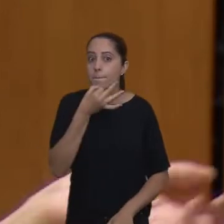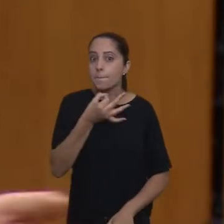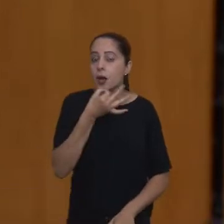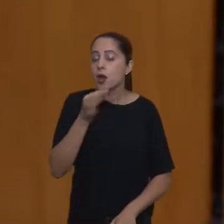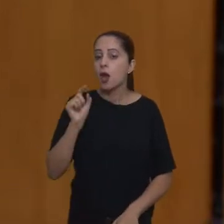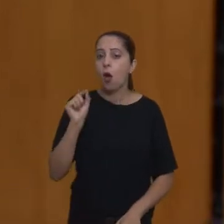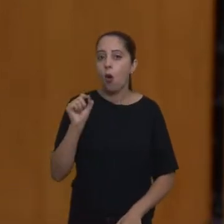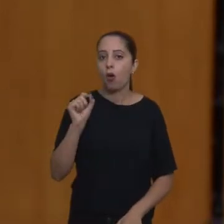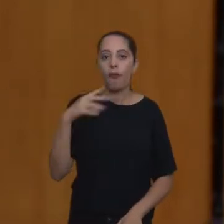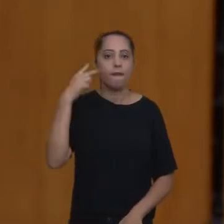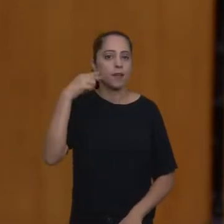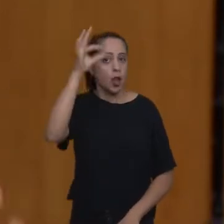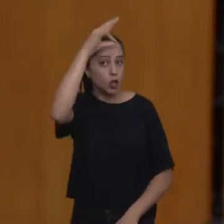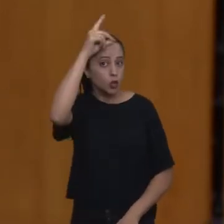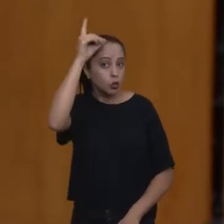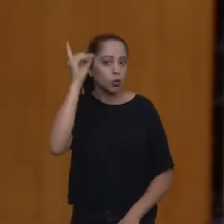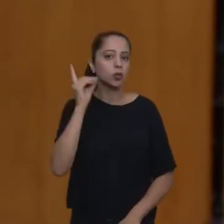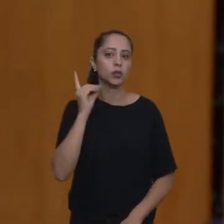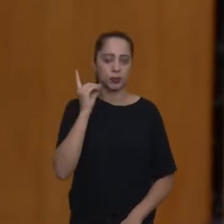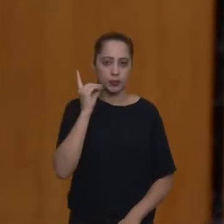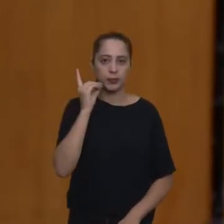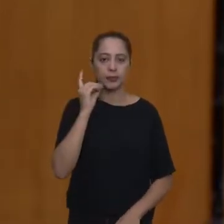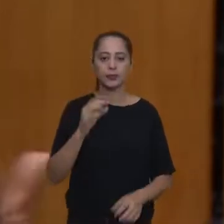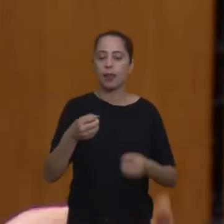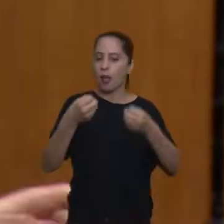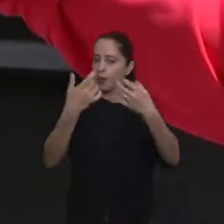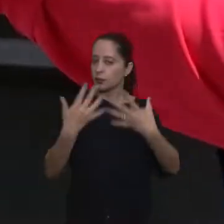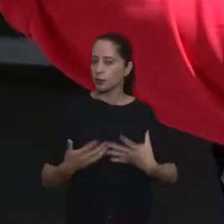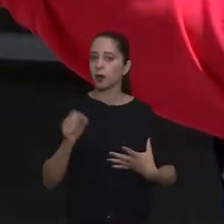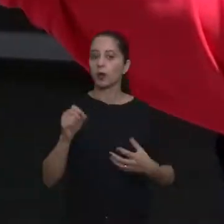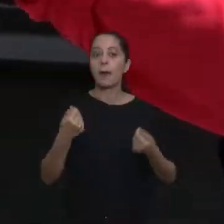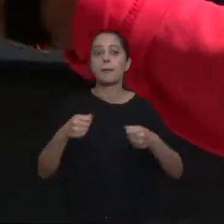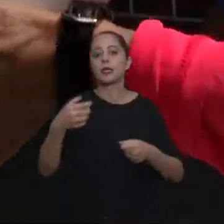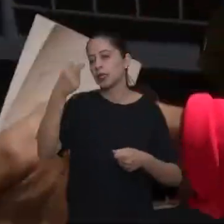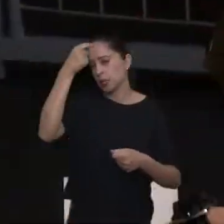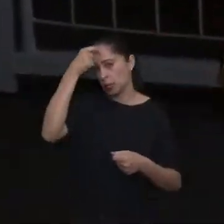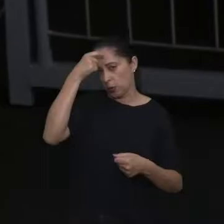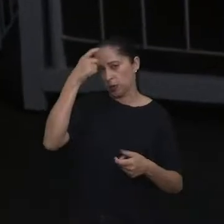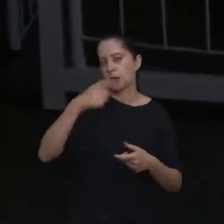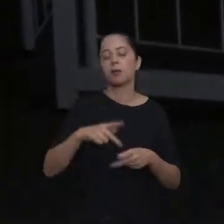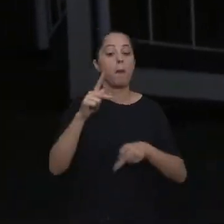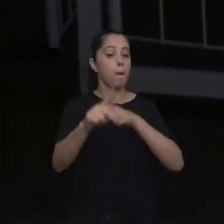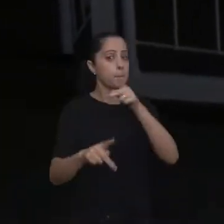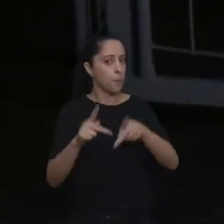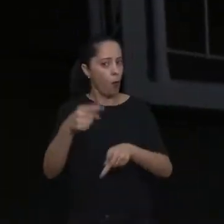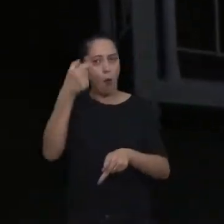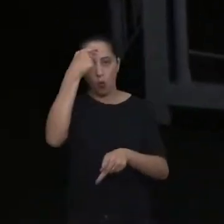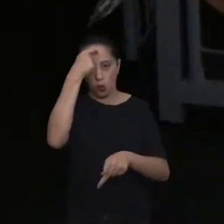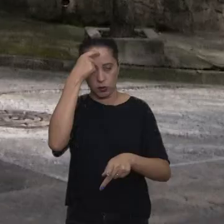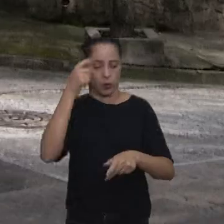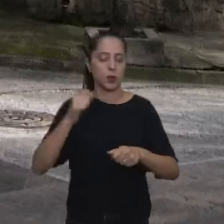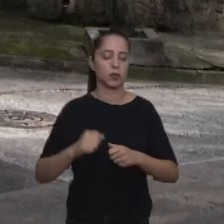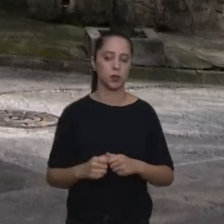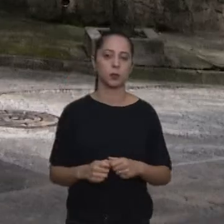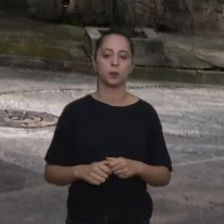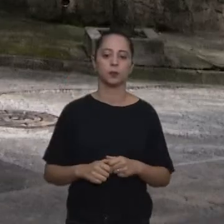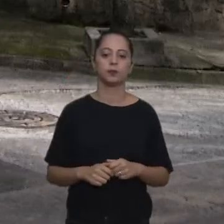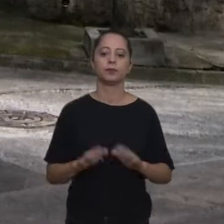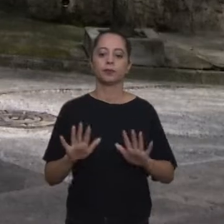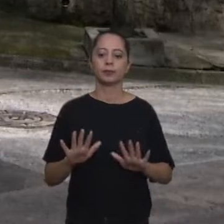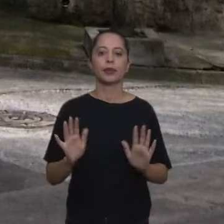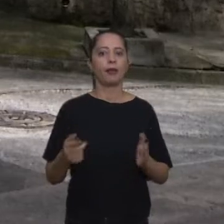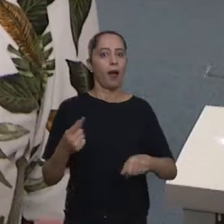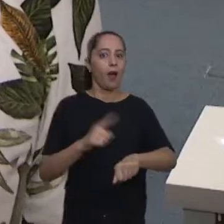vereadora Dulce Rita, que faz parte da Comissão de Saúde da Câmara, é preciso uma maior conscientização da população para enfrentar